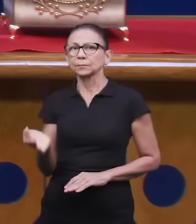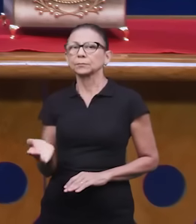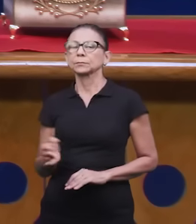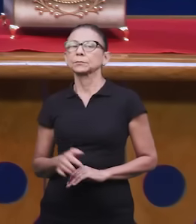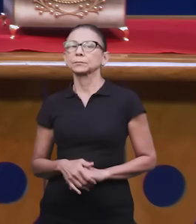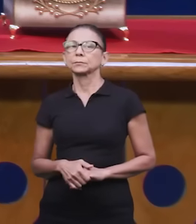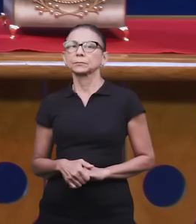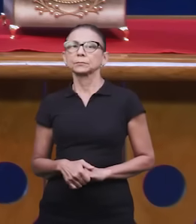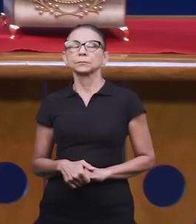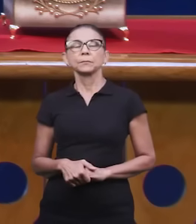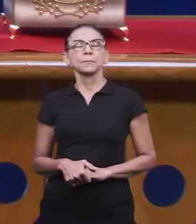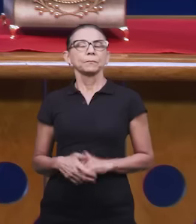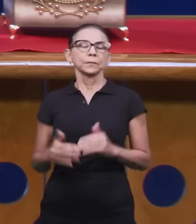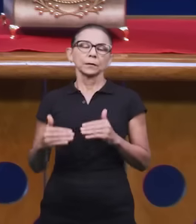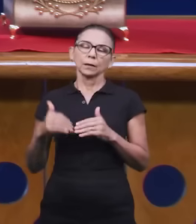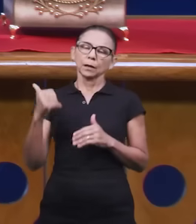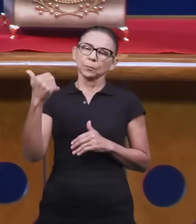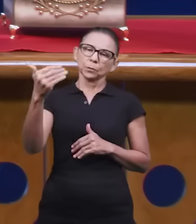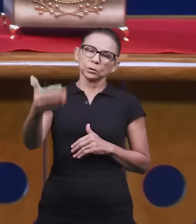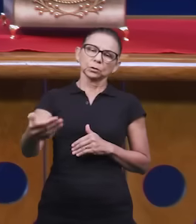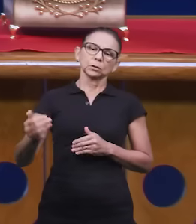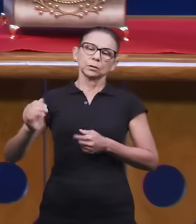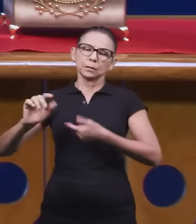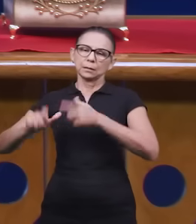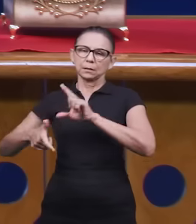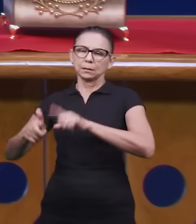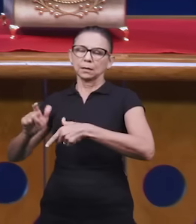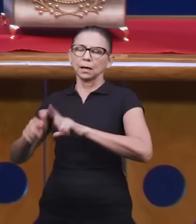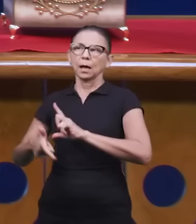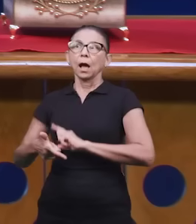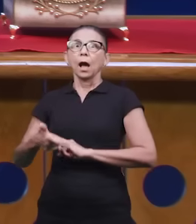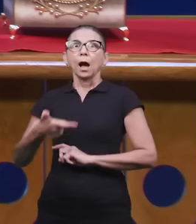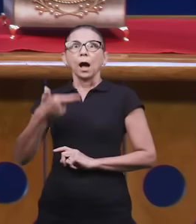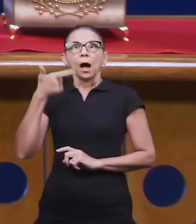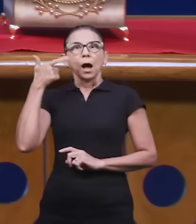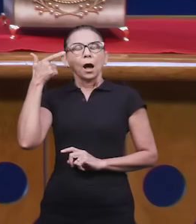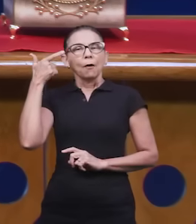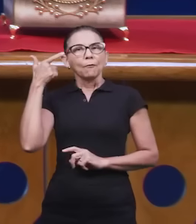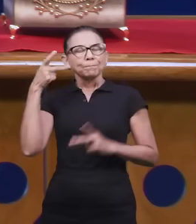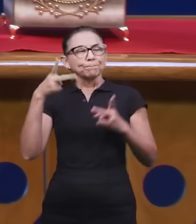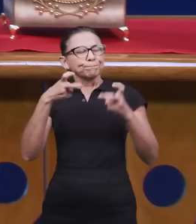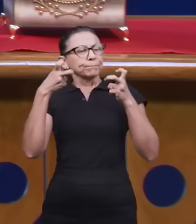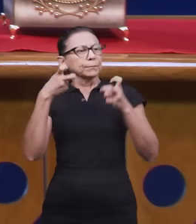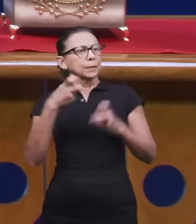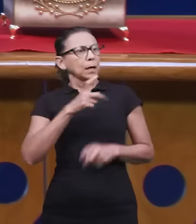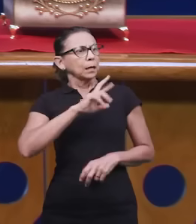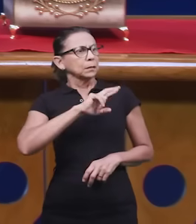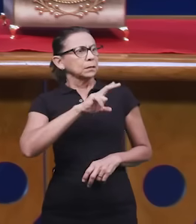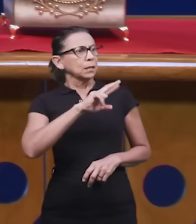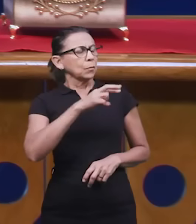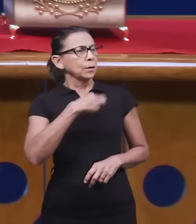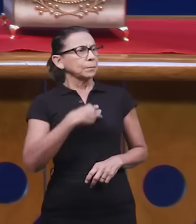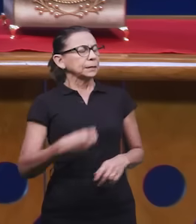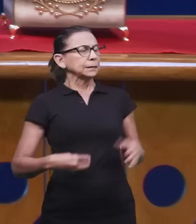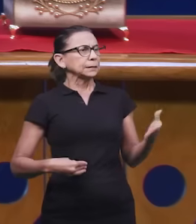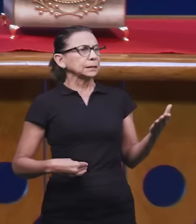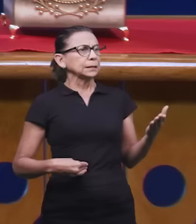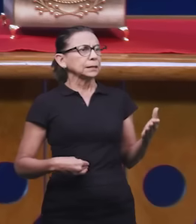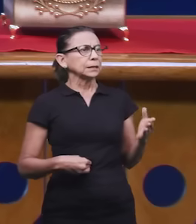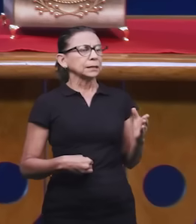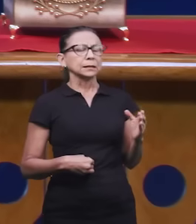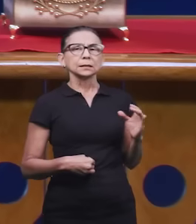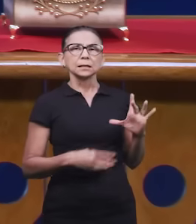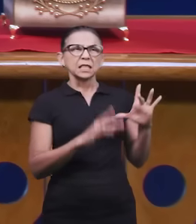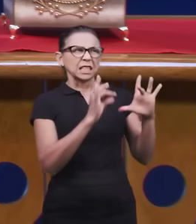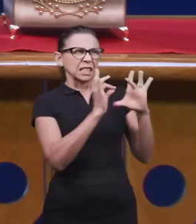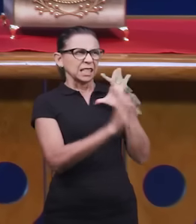da semana, o anticristo, e daí por diante, Israel, evidentemente, vai entender que ele não é o Messias. Então,